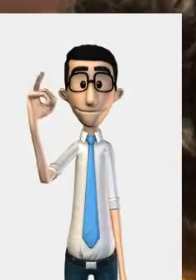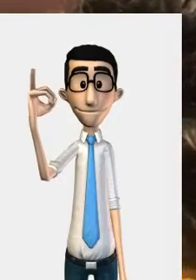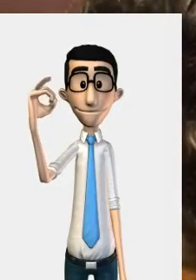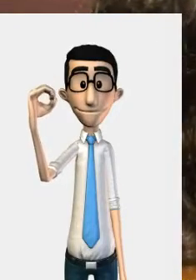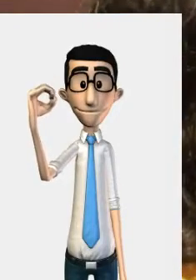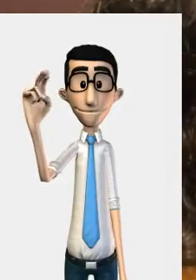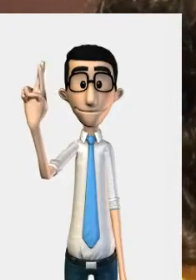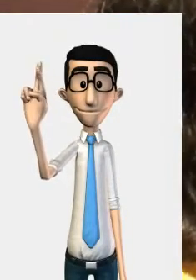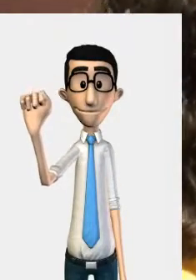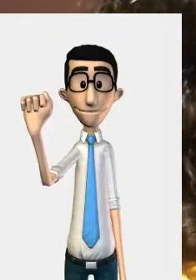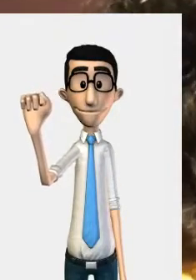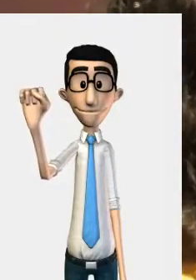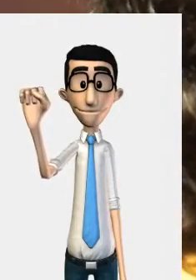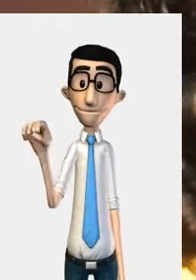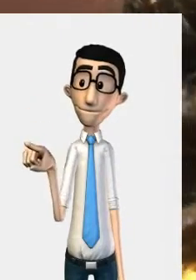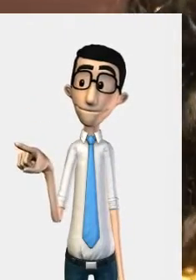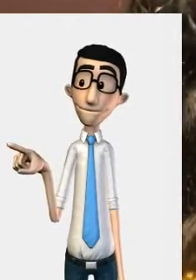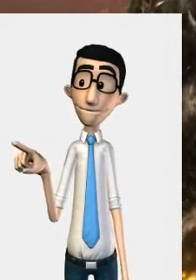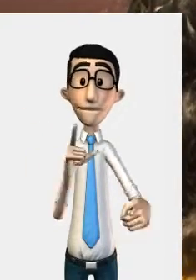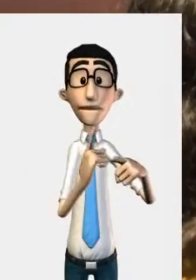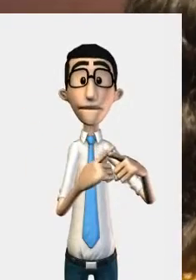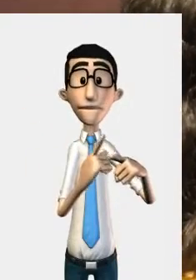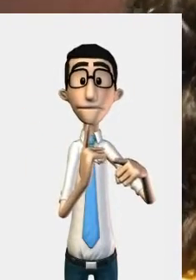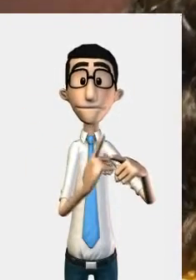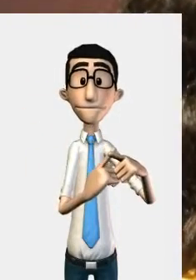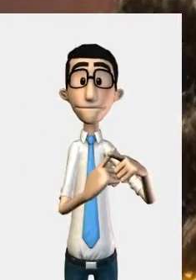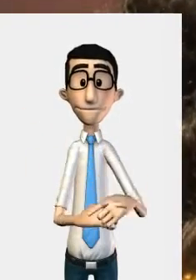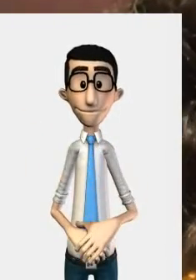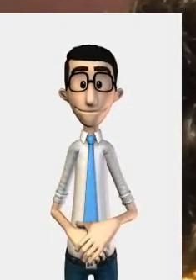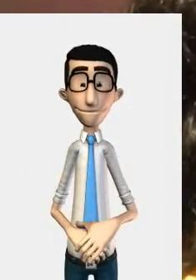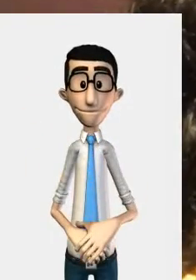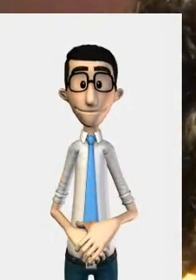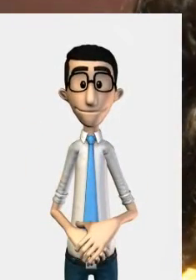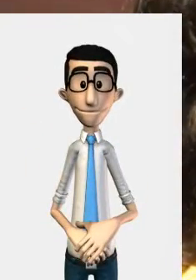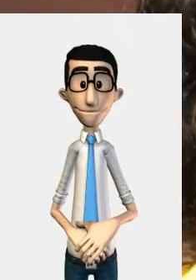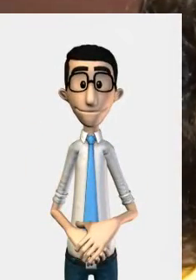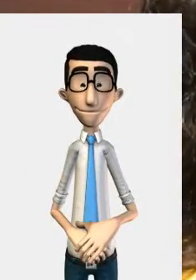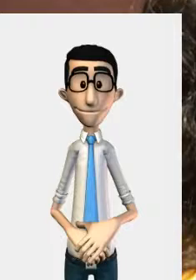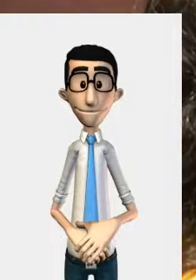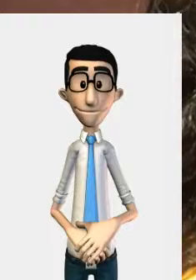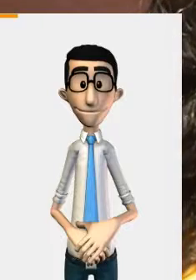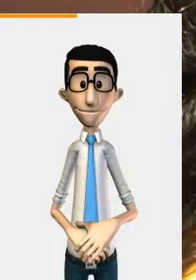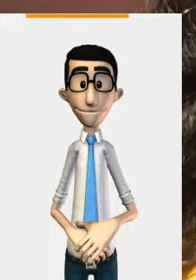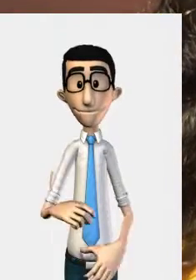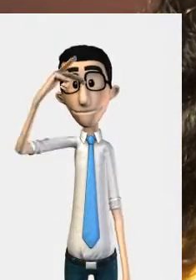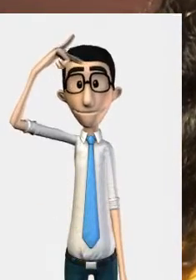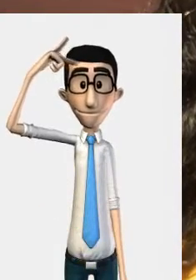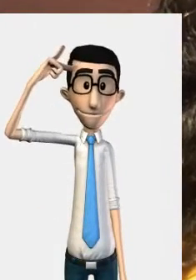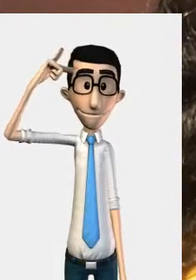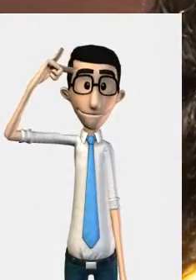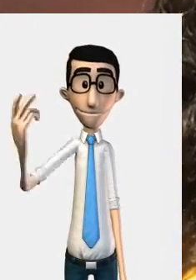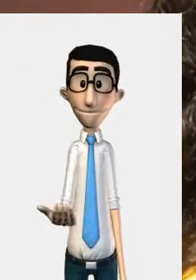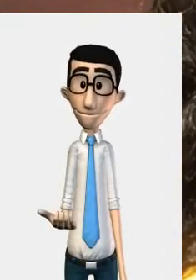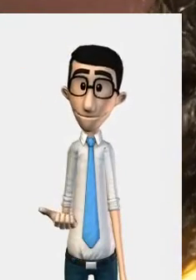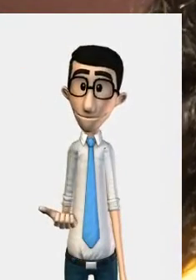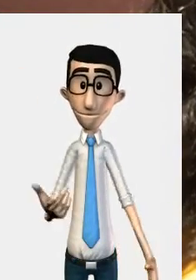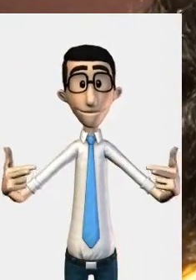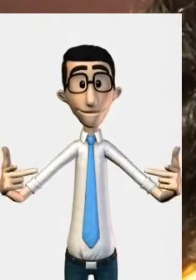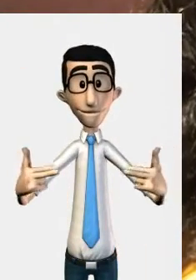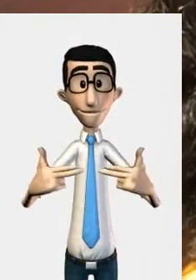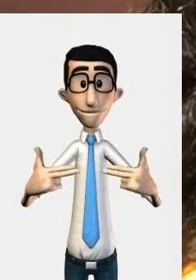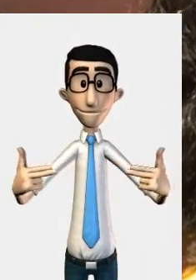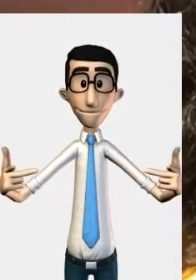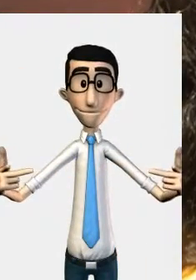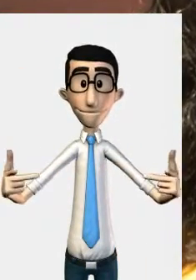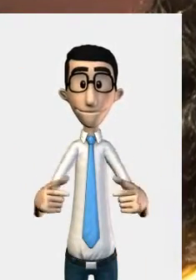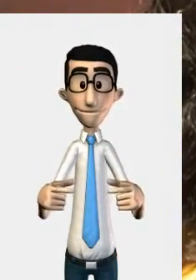as competências da pessoa. Não é nada apto a ser aplicador. Por quê? Porque não necessariamente precisa de uma pessoa com